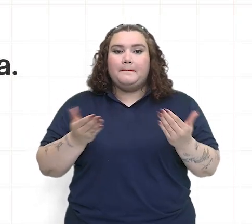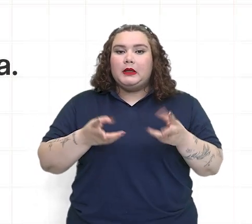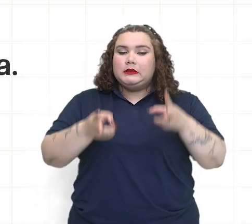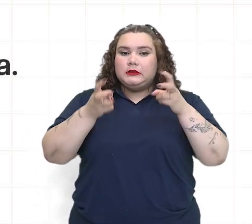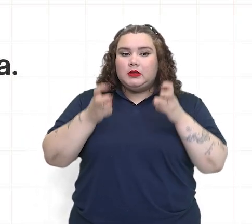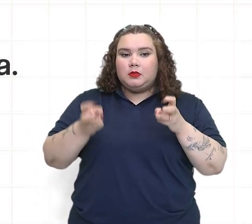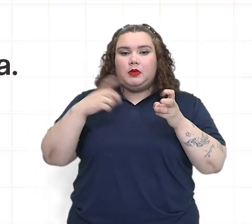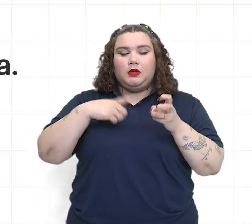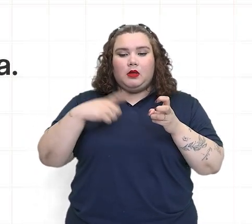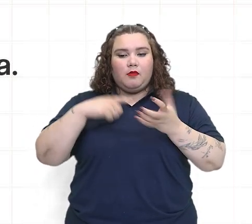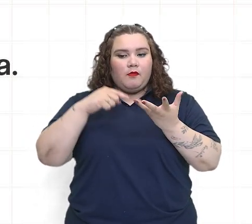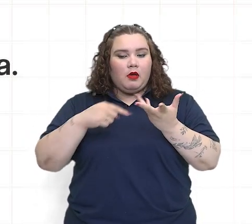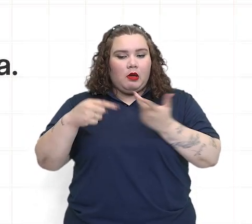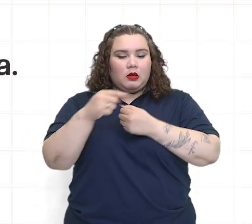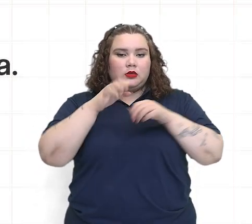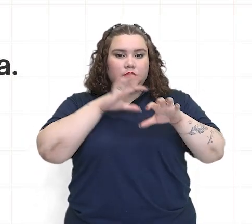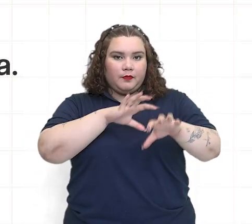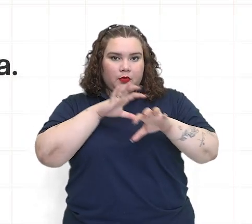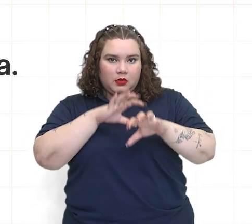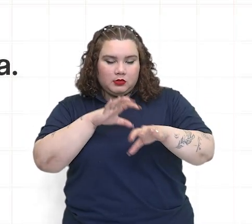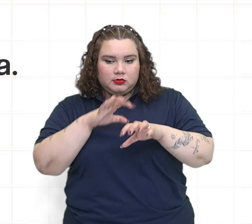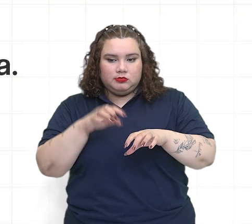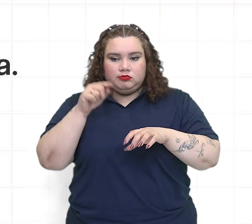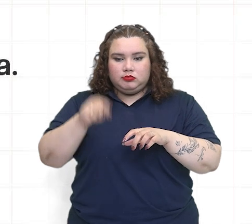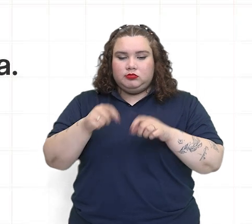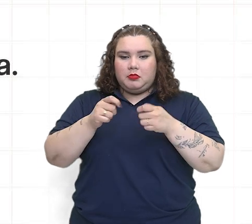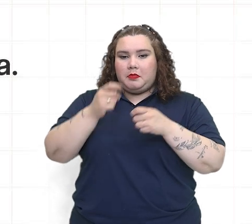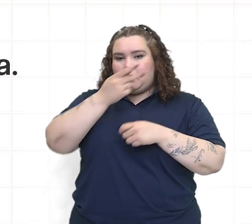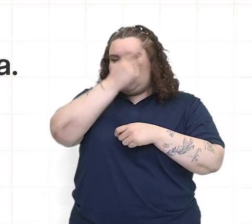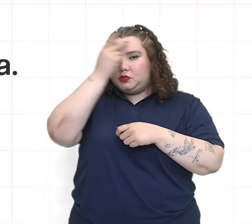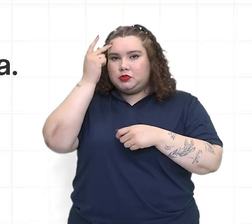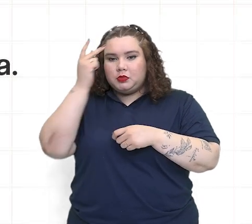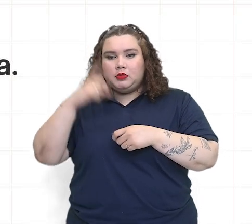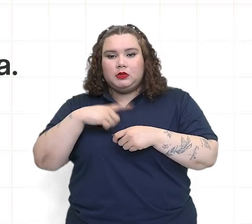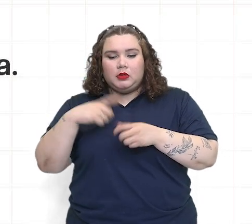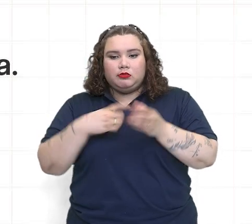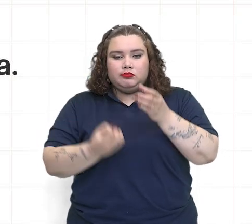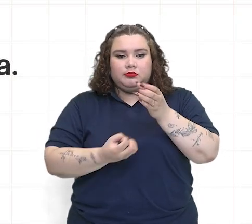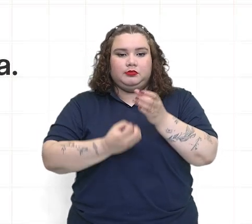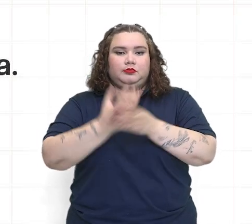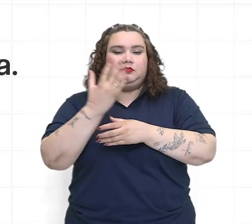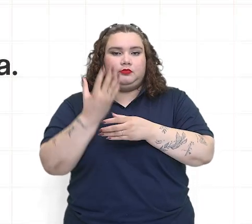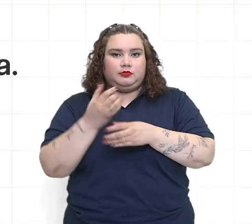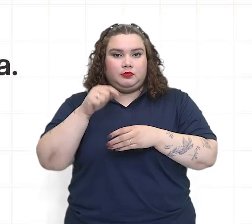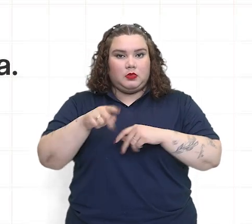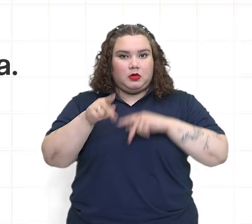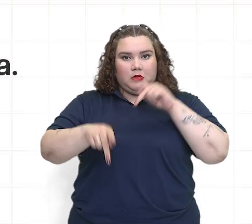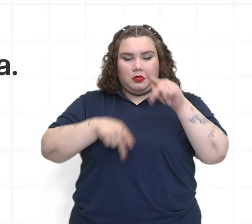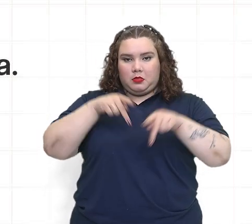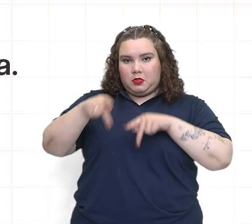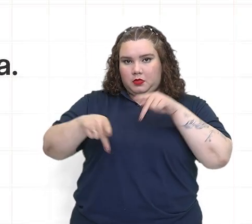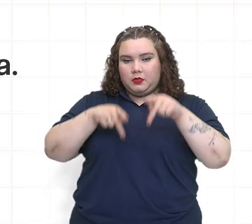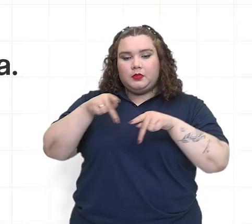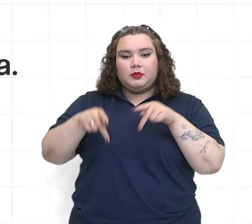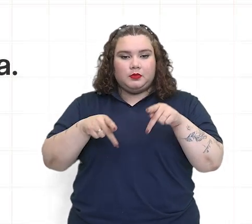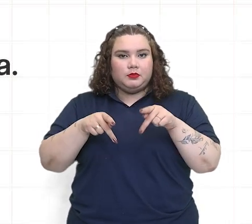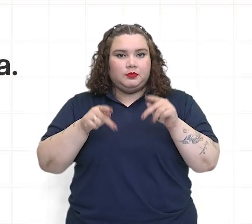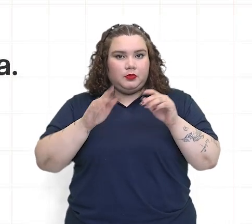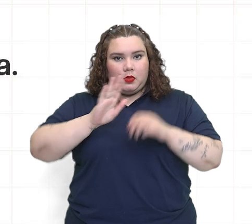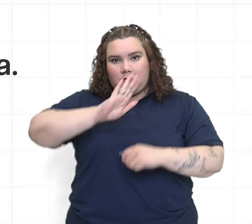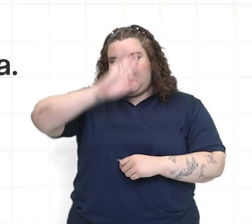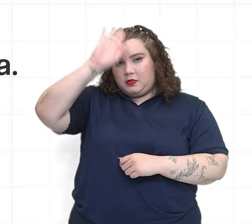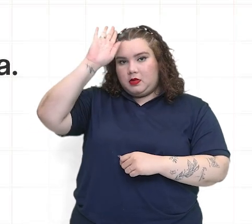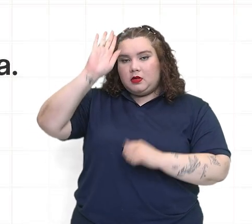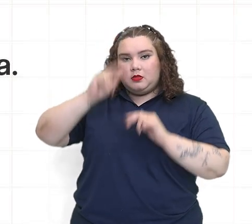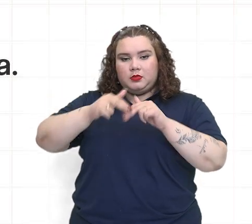aí as fortes influências, não é mesmo, que esses grandes intelectuais terão sobre essa civilização romana. Por